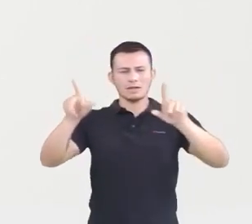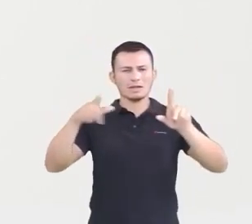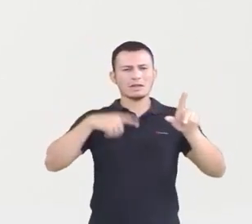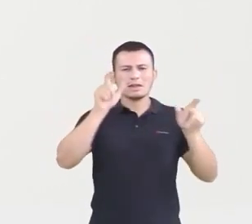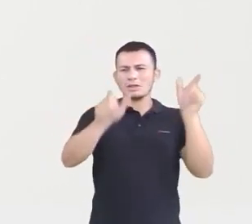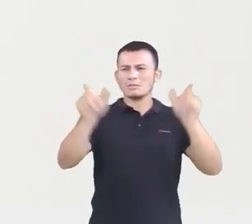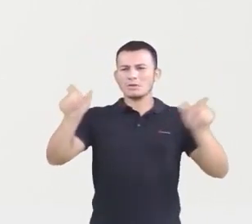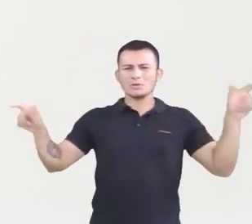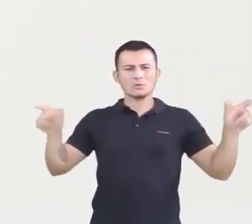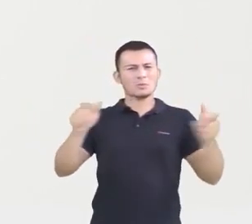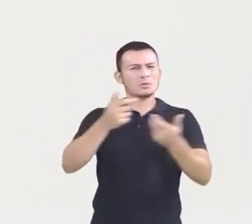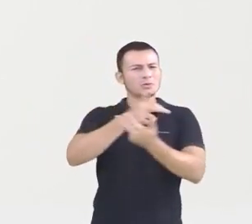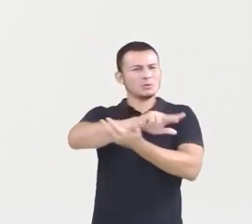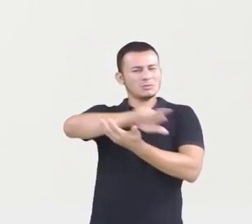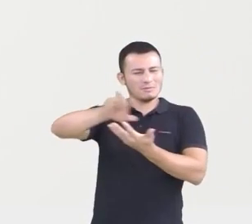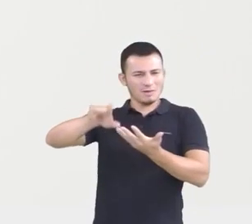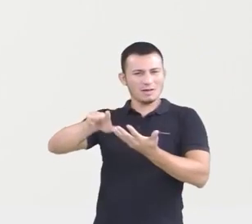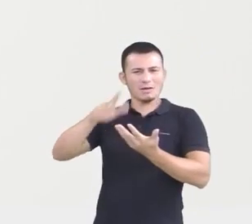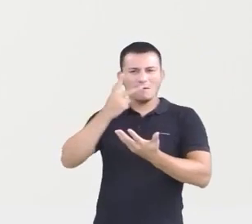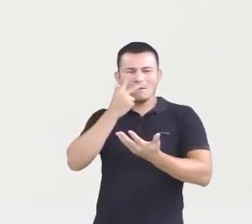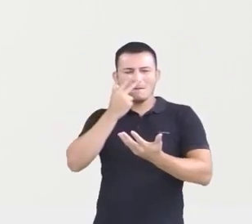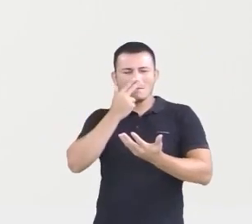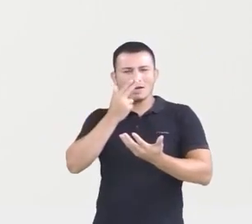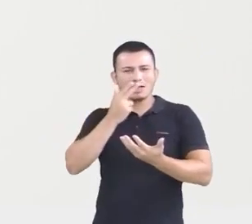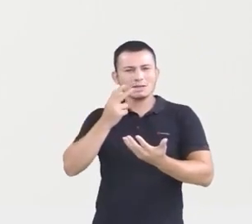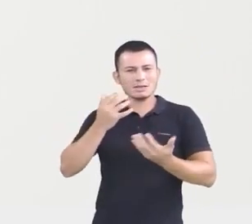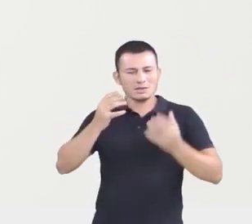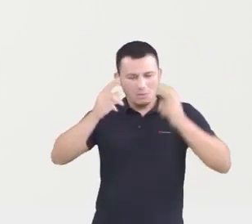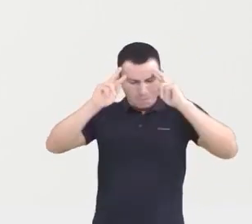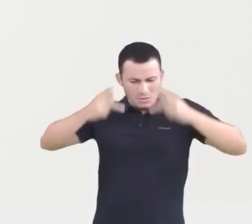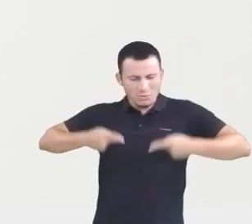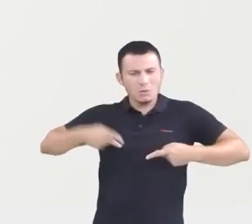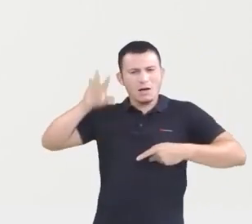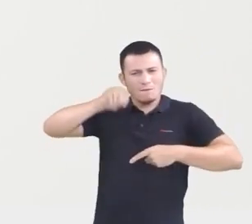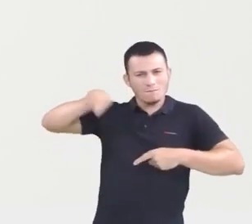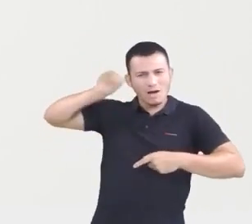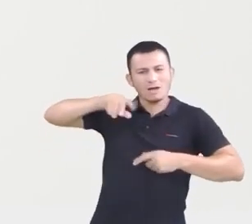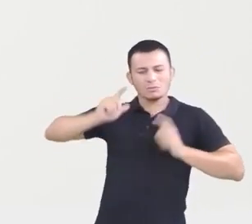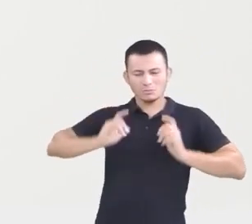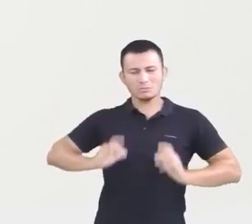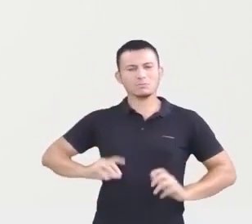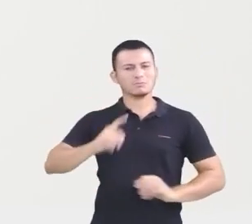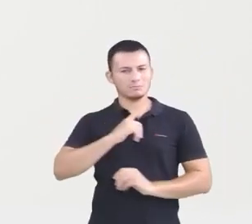e comportam-se como seres humanos.